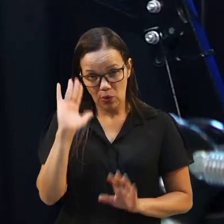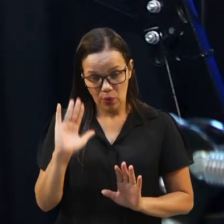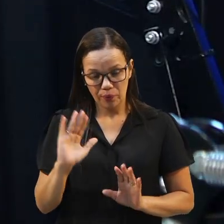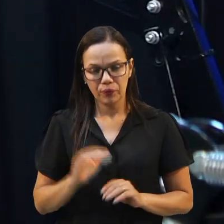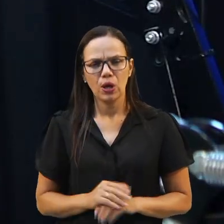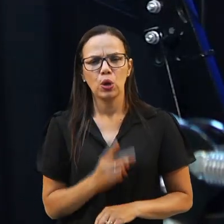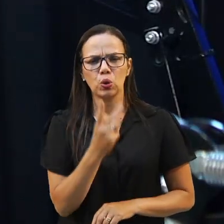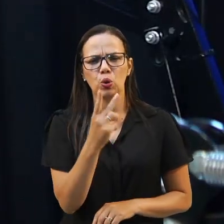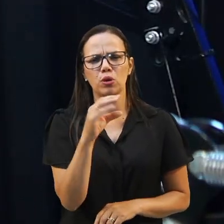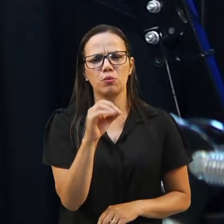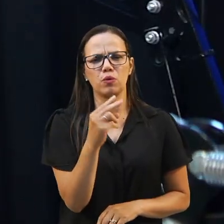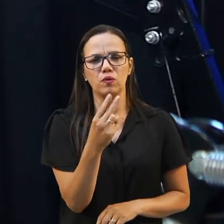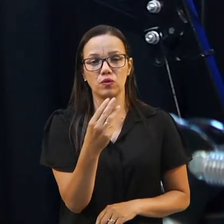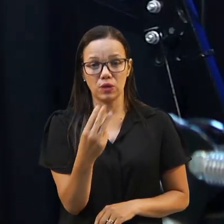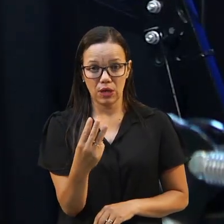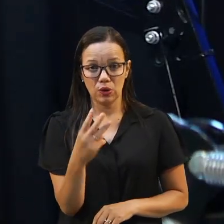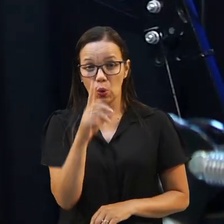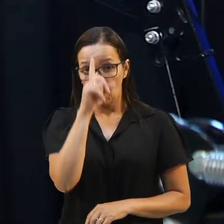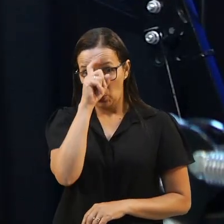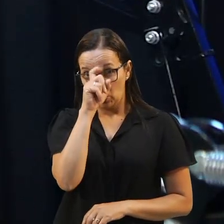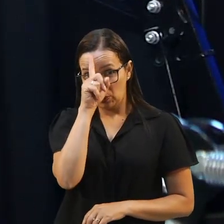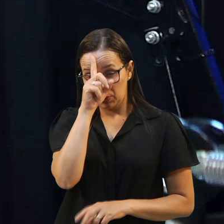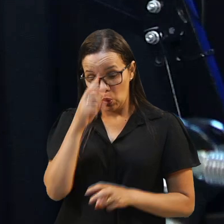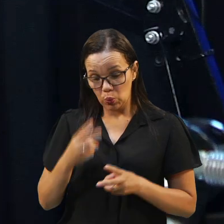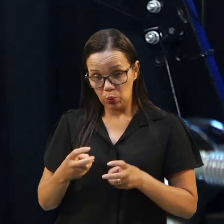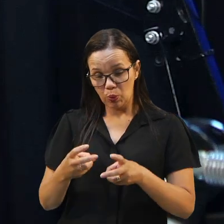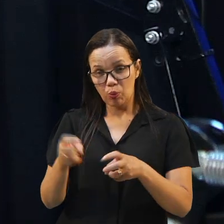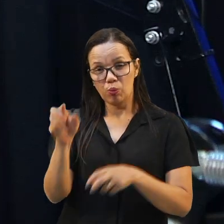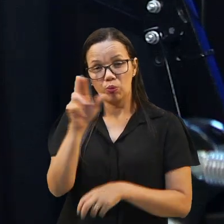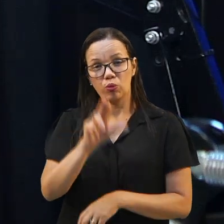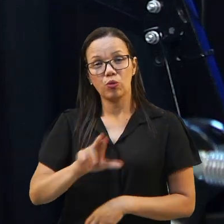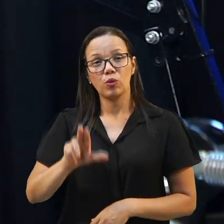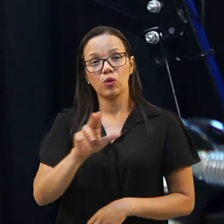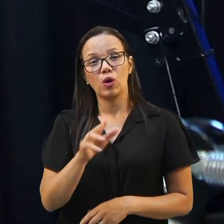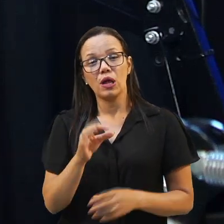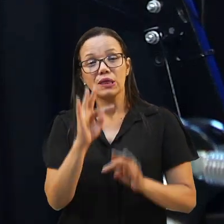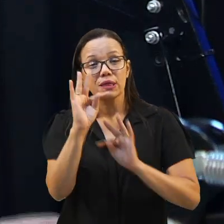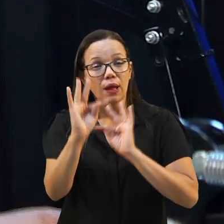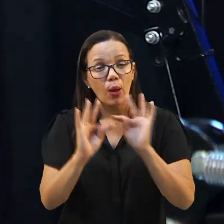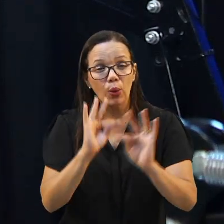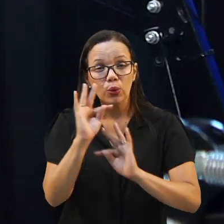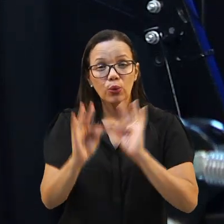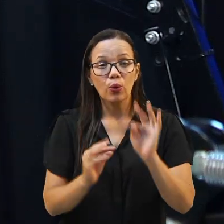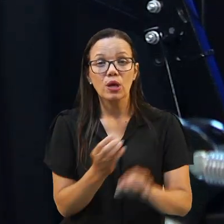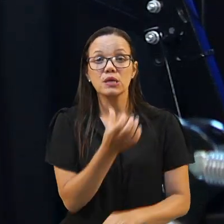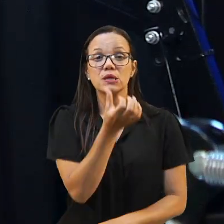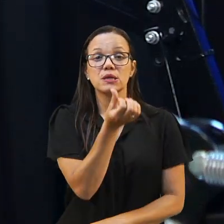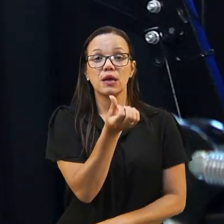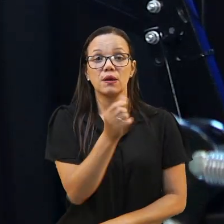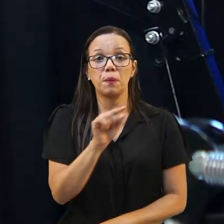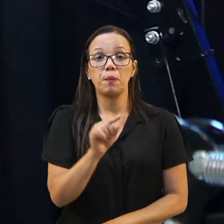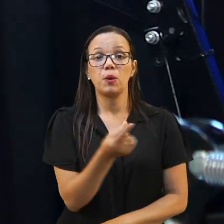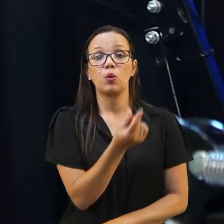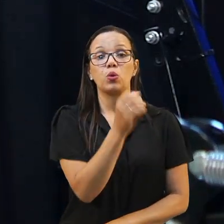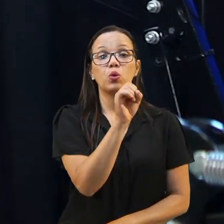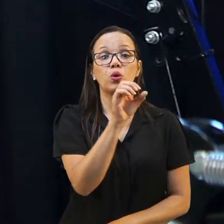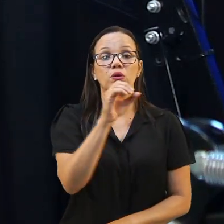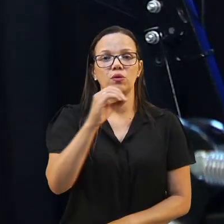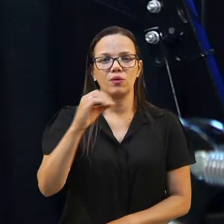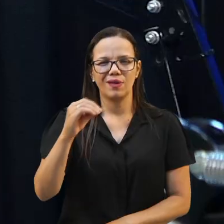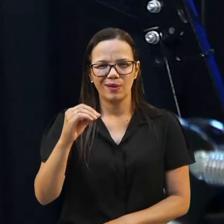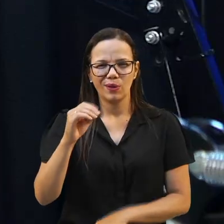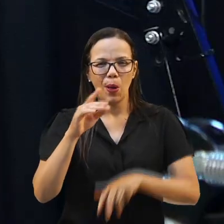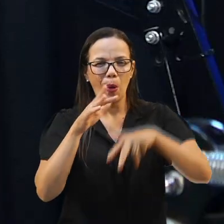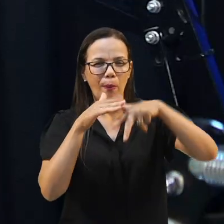Em 2023, o Hospital do Câncer de Uberlândia tratou 6.800 pacientes